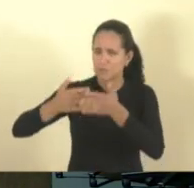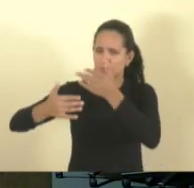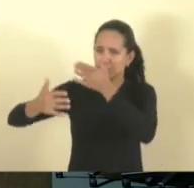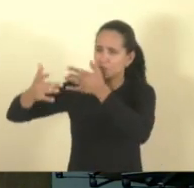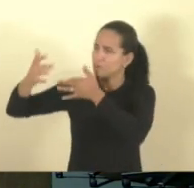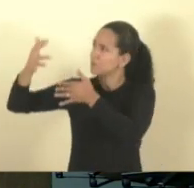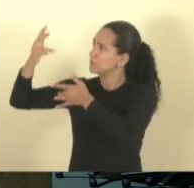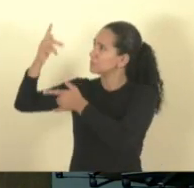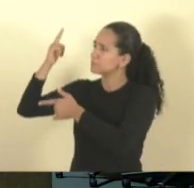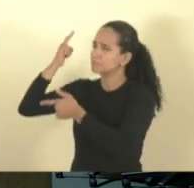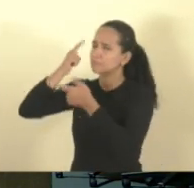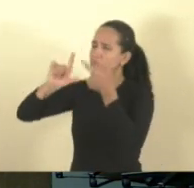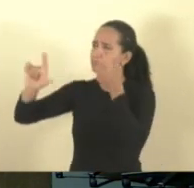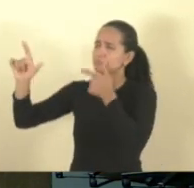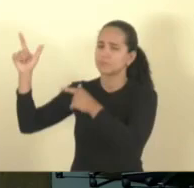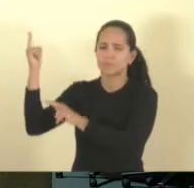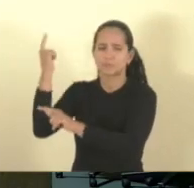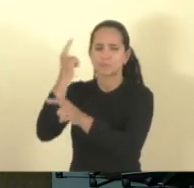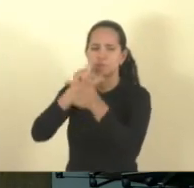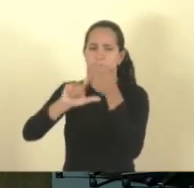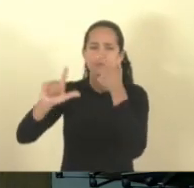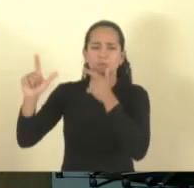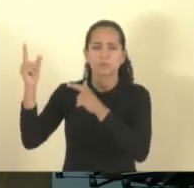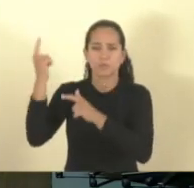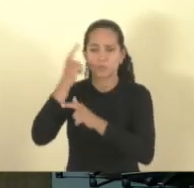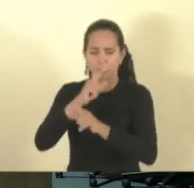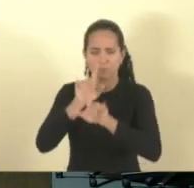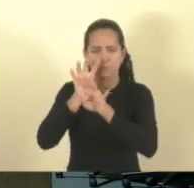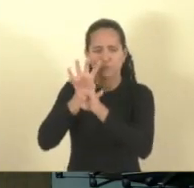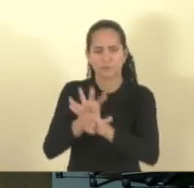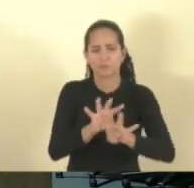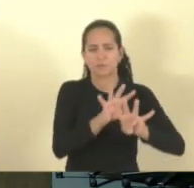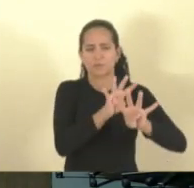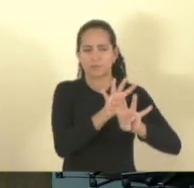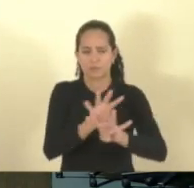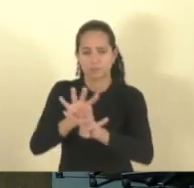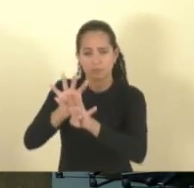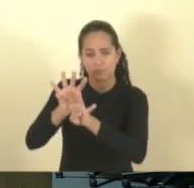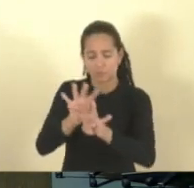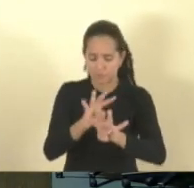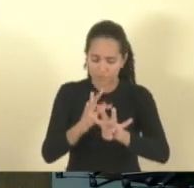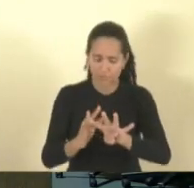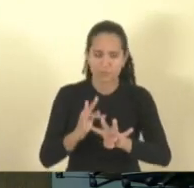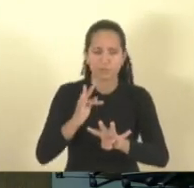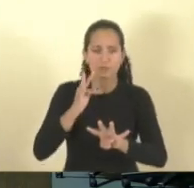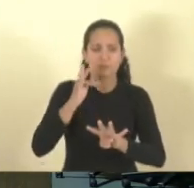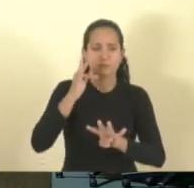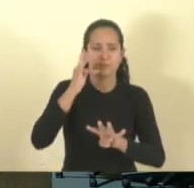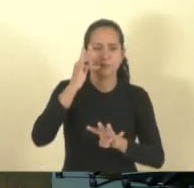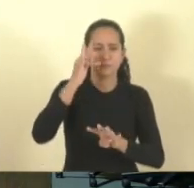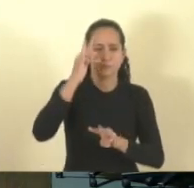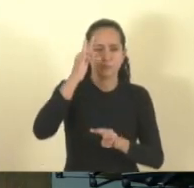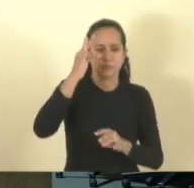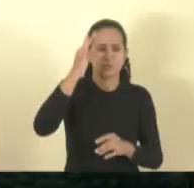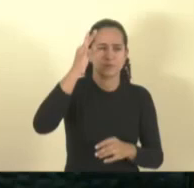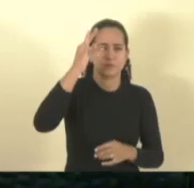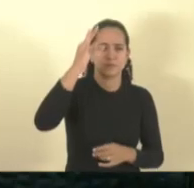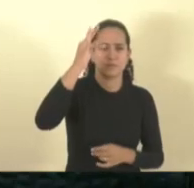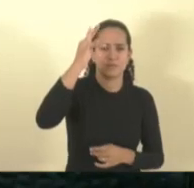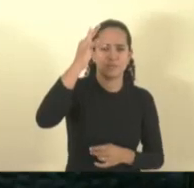passado glorioso. Somos nós a falange do